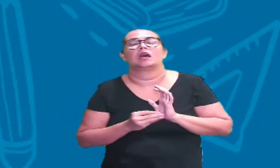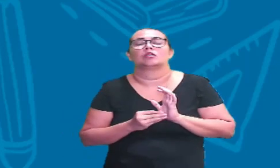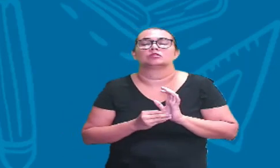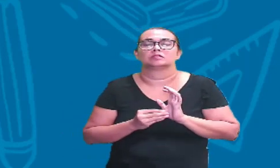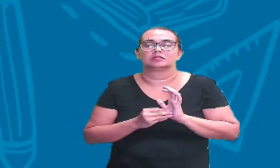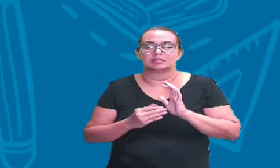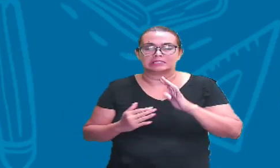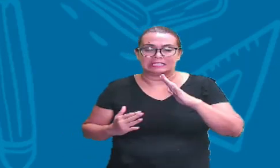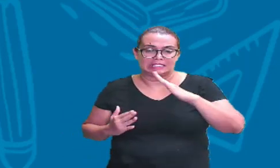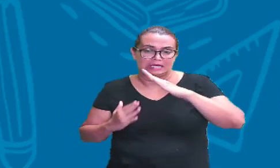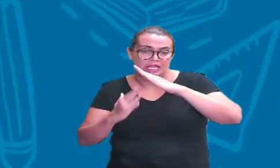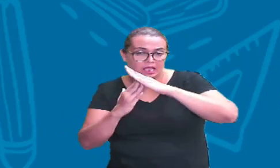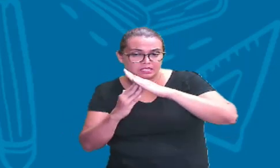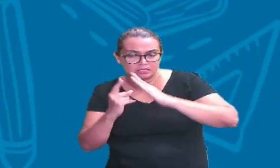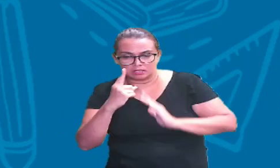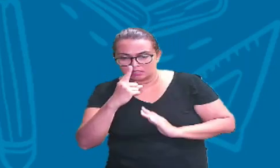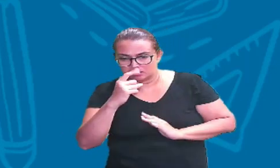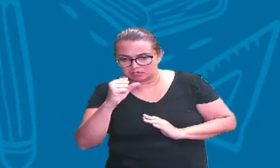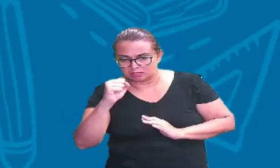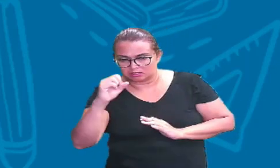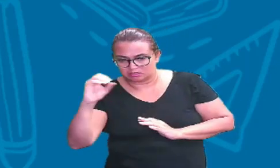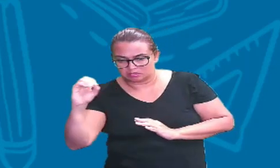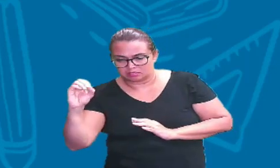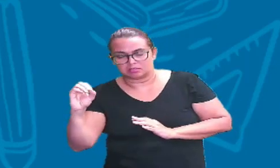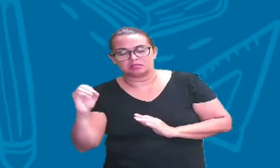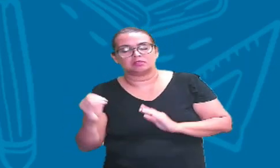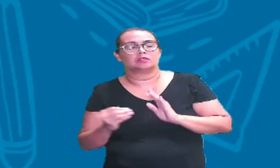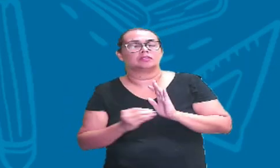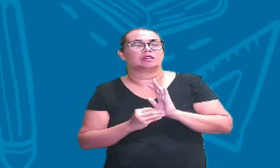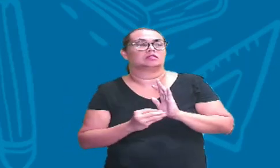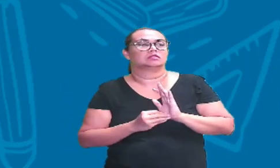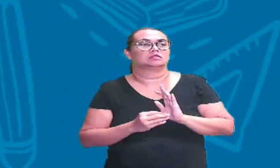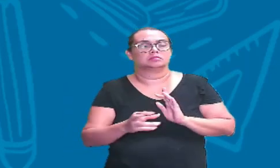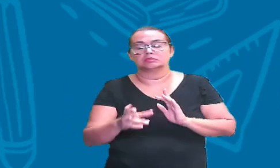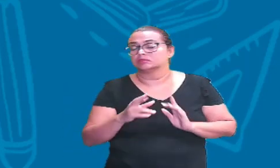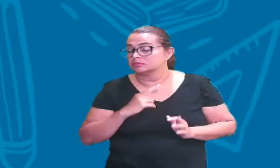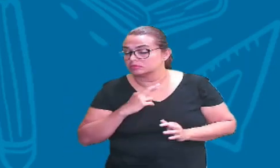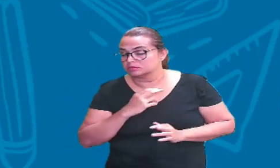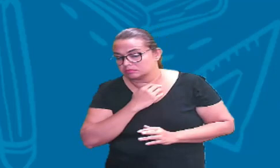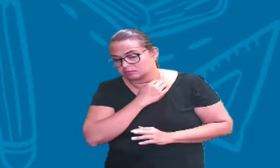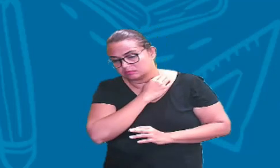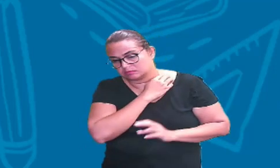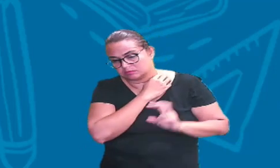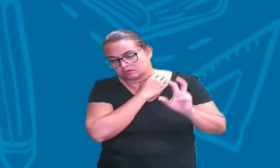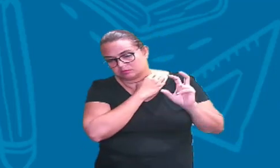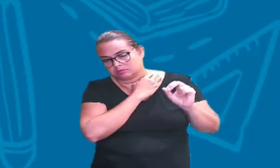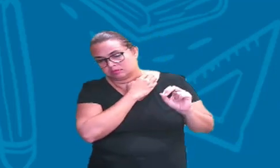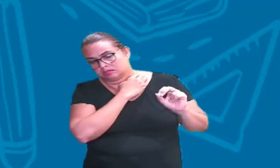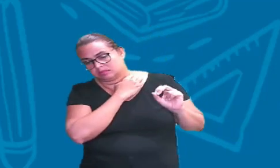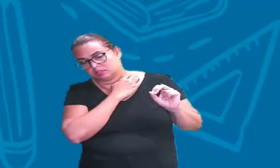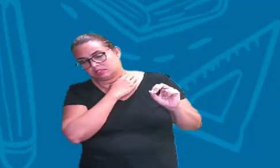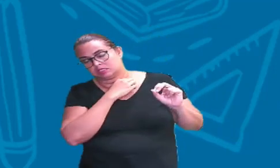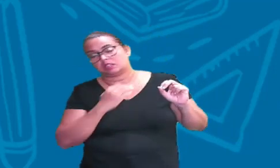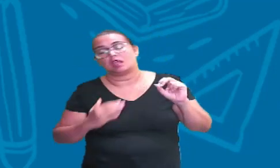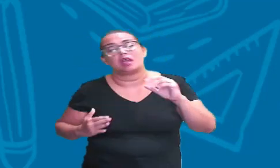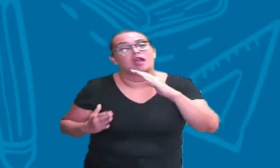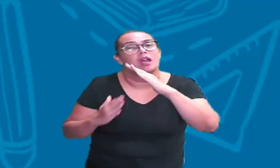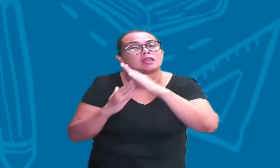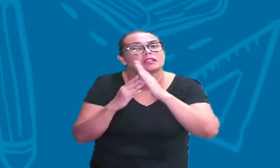para completar 180, que é o valor de Y? Diz para mim aí. 50 para chegar